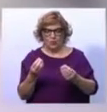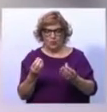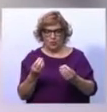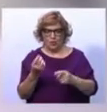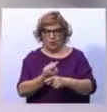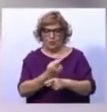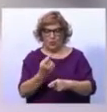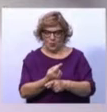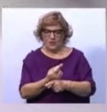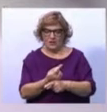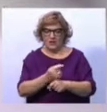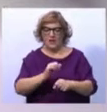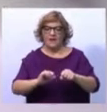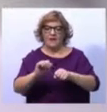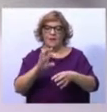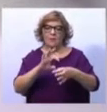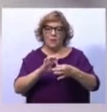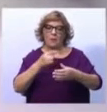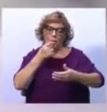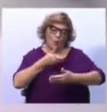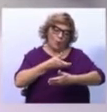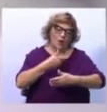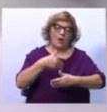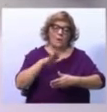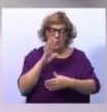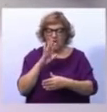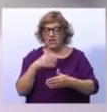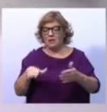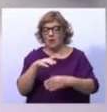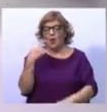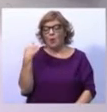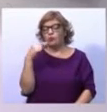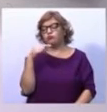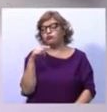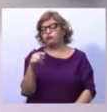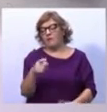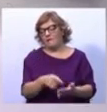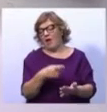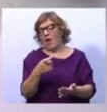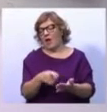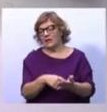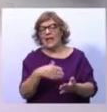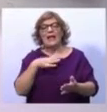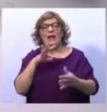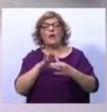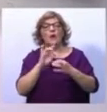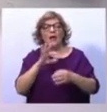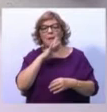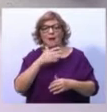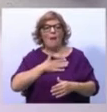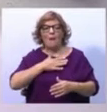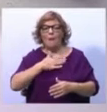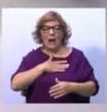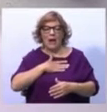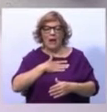muita coisa relativamente à amamentação, mas o caminho ainda é longo. Quando me diz o caminho é longo, tem a ver com o quê? Com a mãe, às vezes, que não quer,